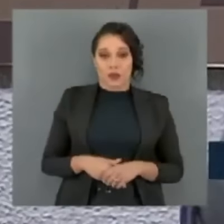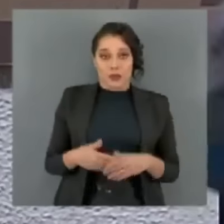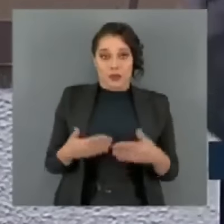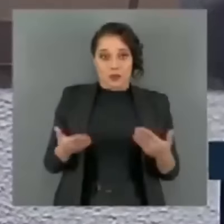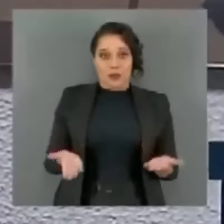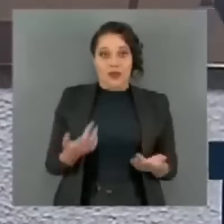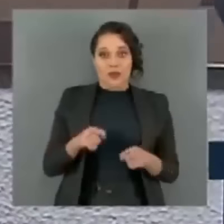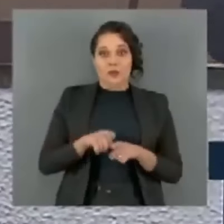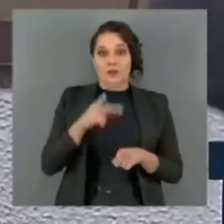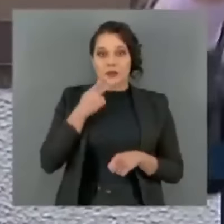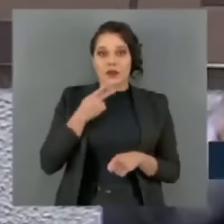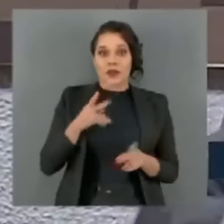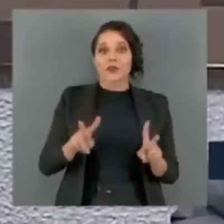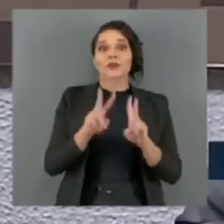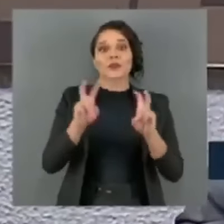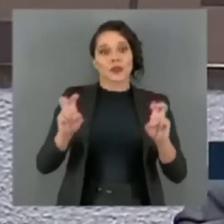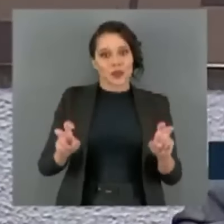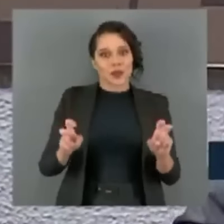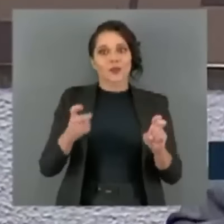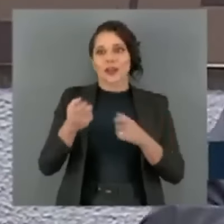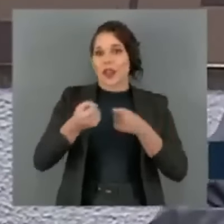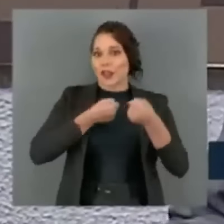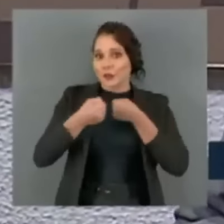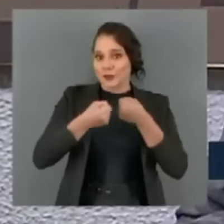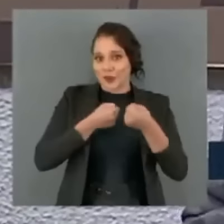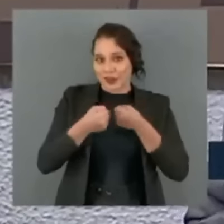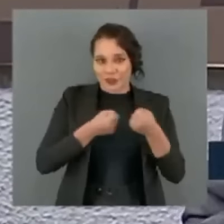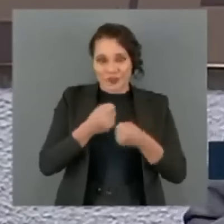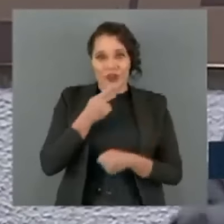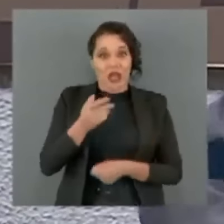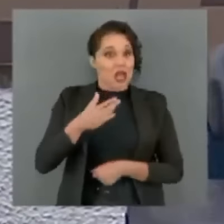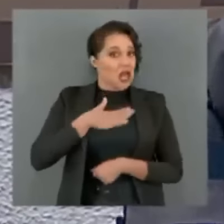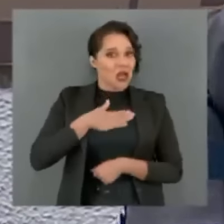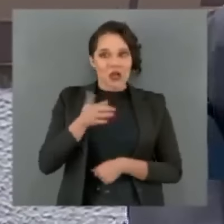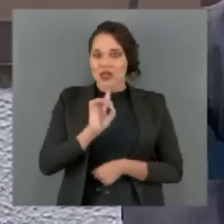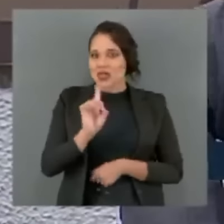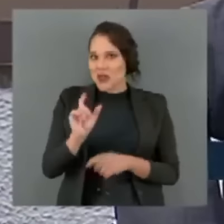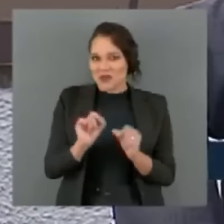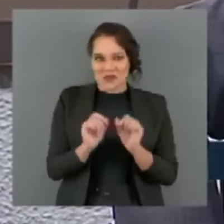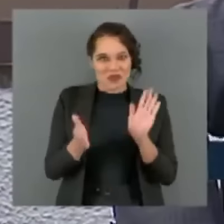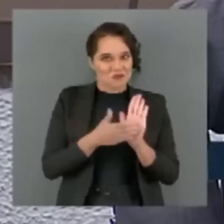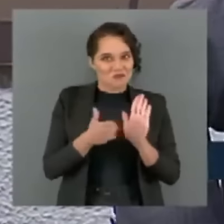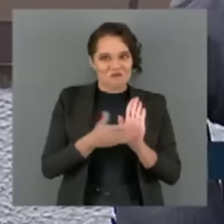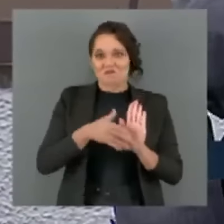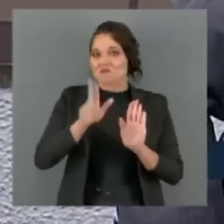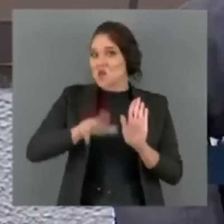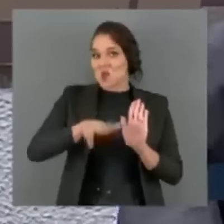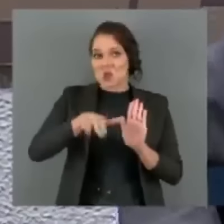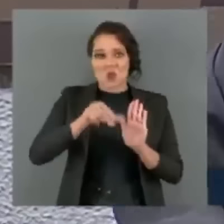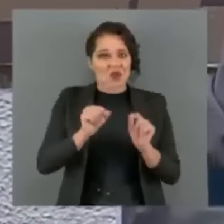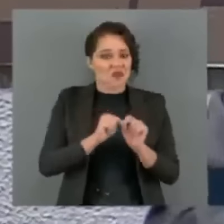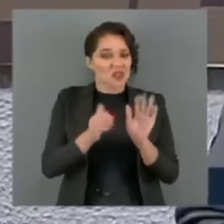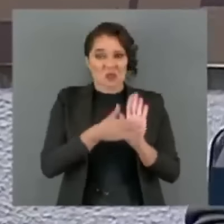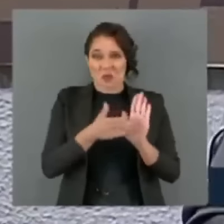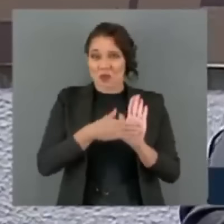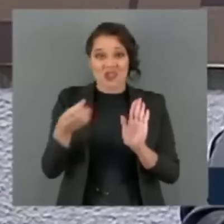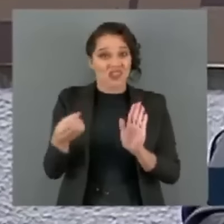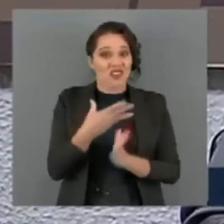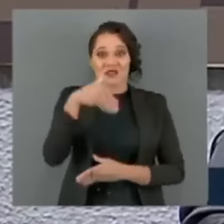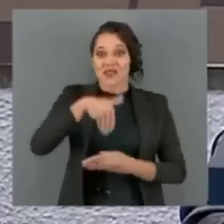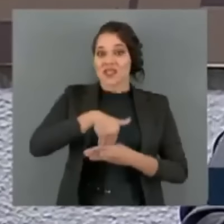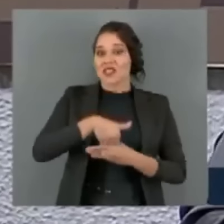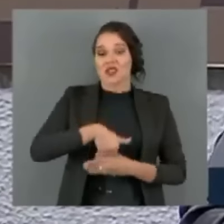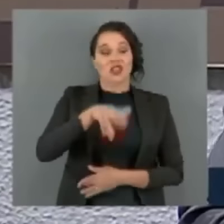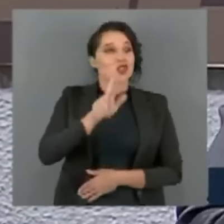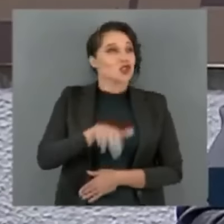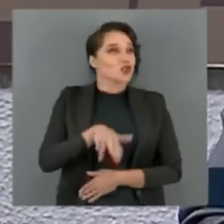para abordar o tema que é o que agrada mais a imprensa dessa, eu não fiz uma proposta, nós nunca fizemos uma proposta de novas eleições,